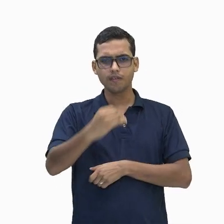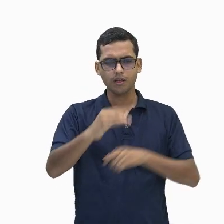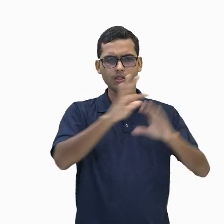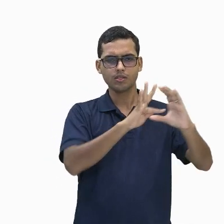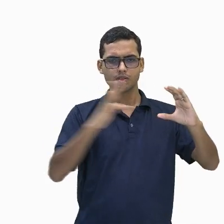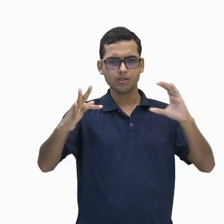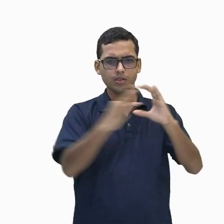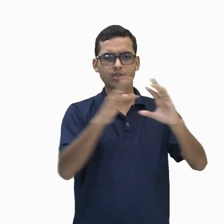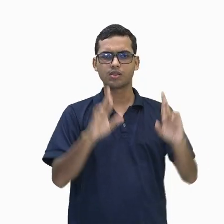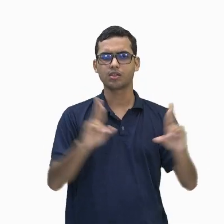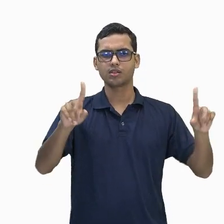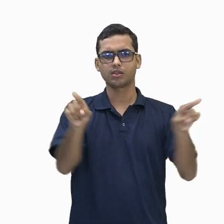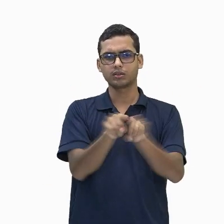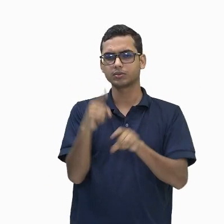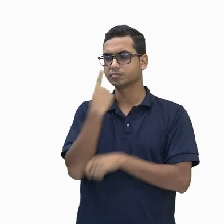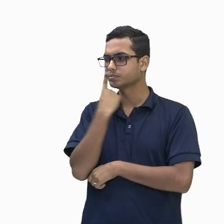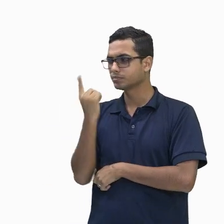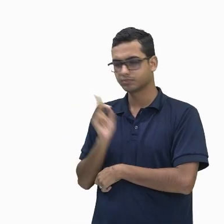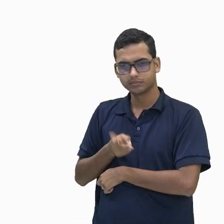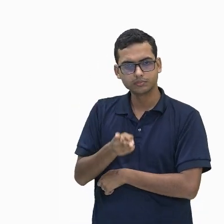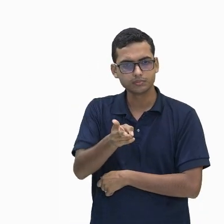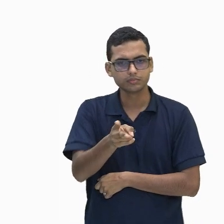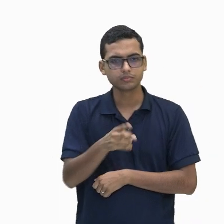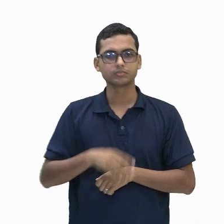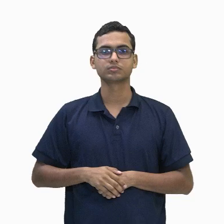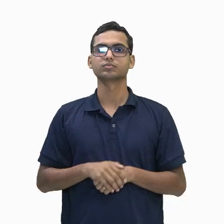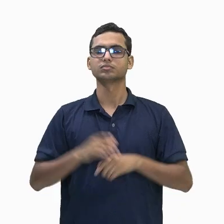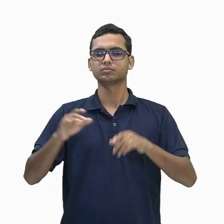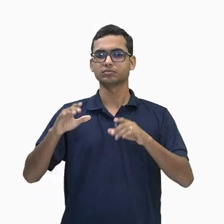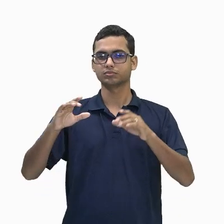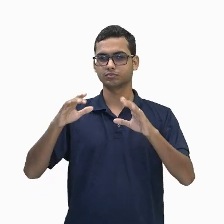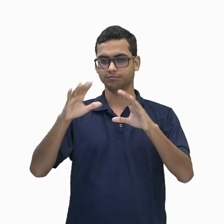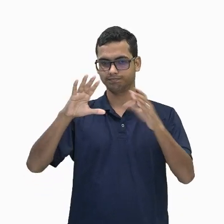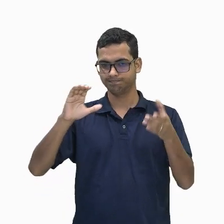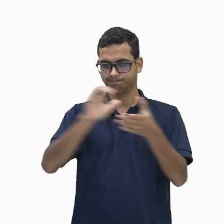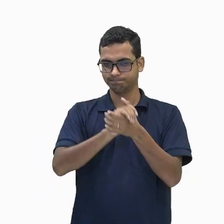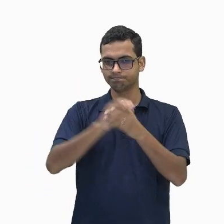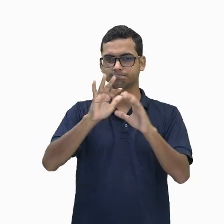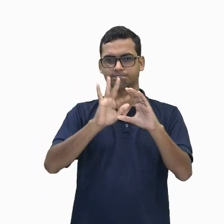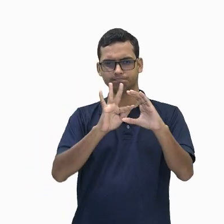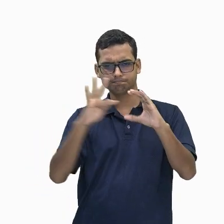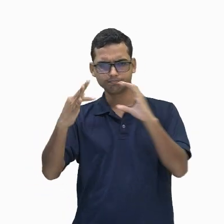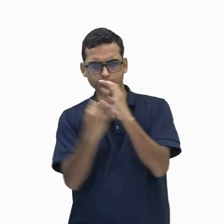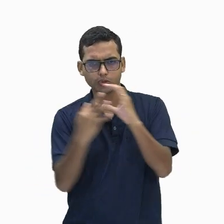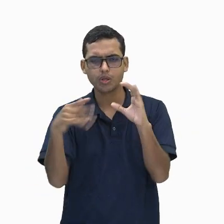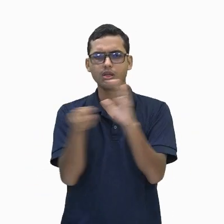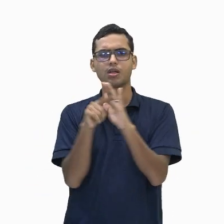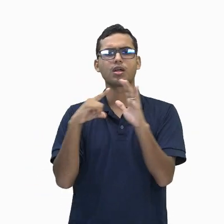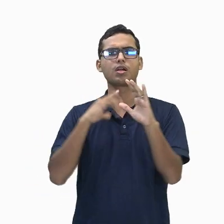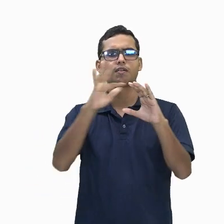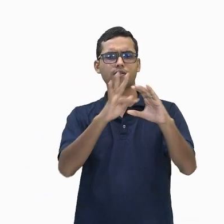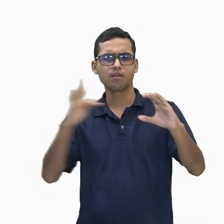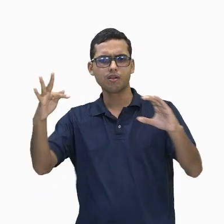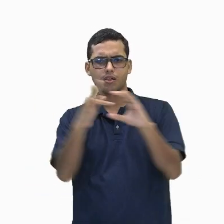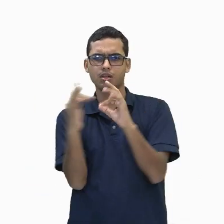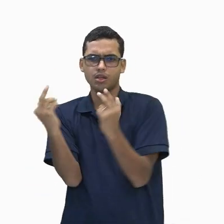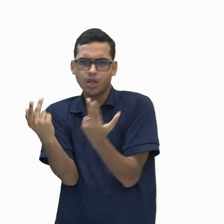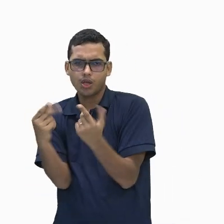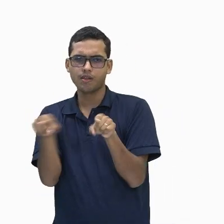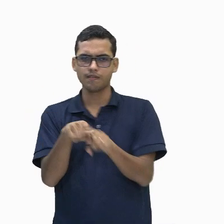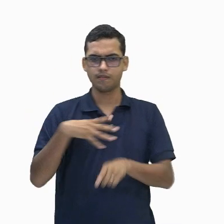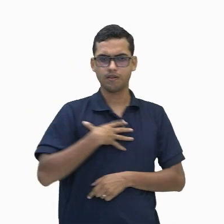eu vejo no indivíduo. Então, quando o casal apresenta fenótipo igual e o filho é diferente, é um ponto de atenção nesse